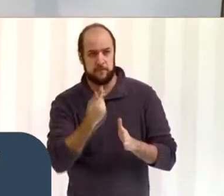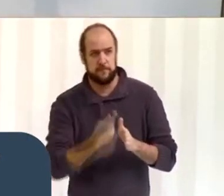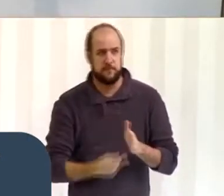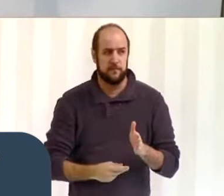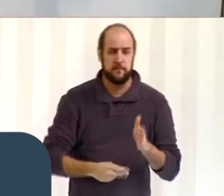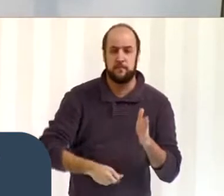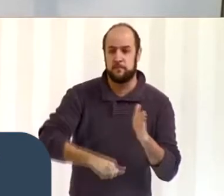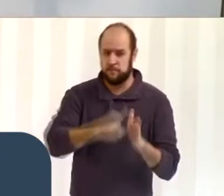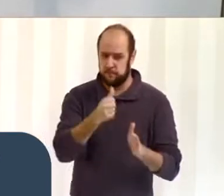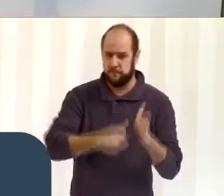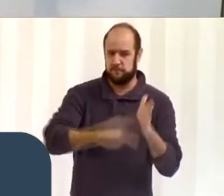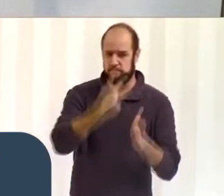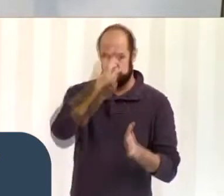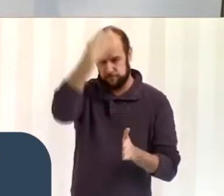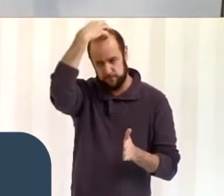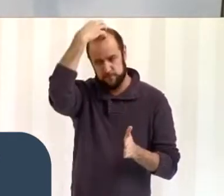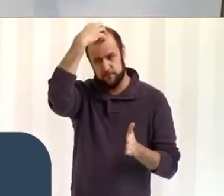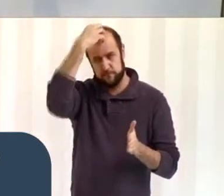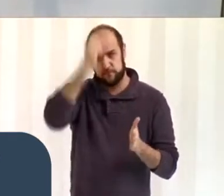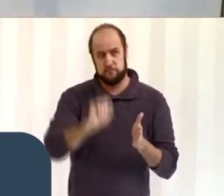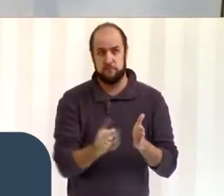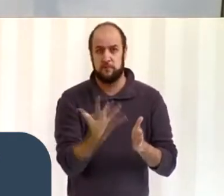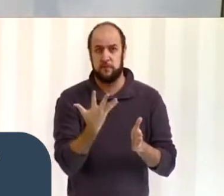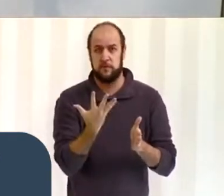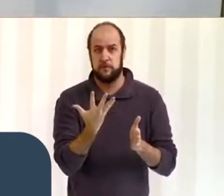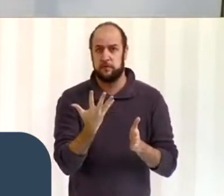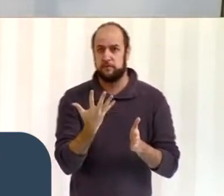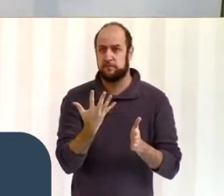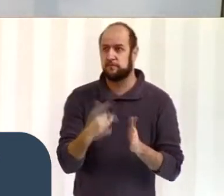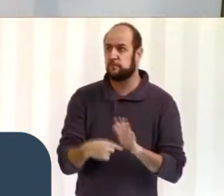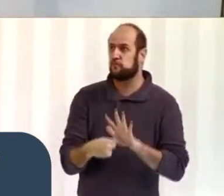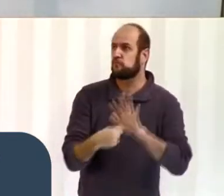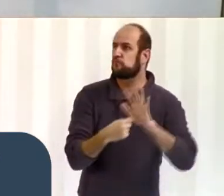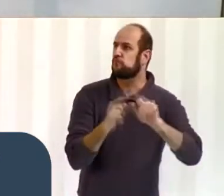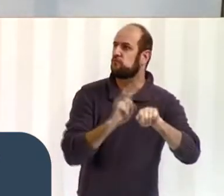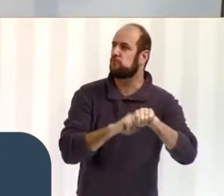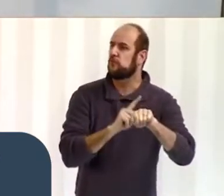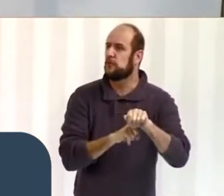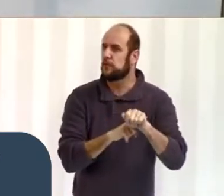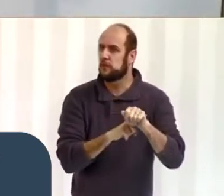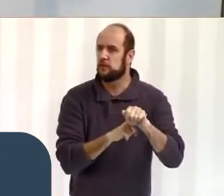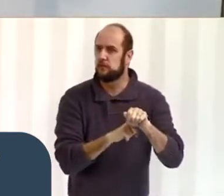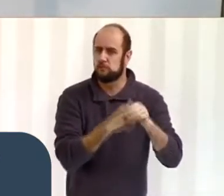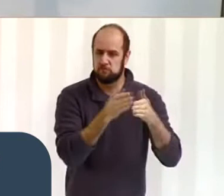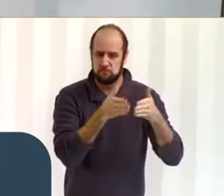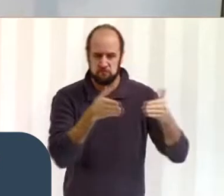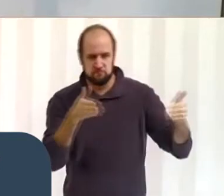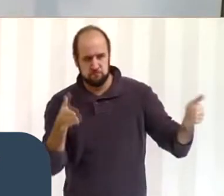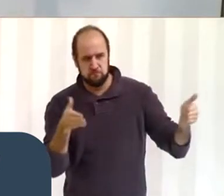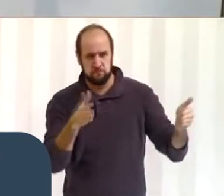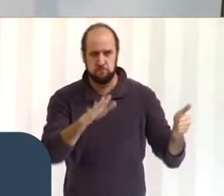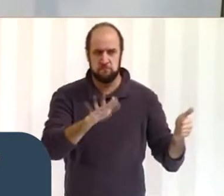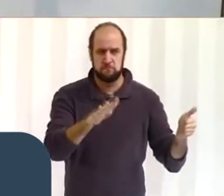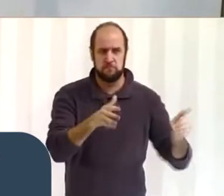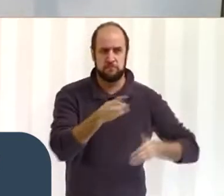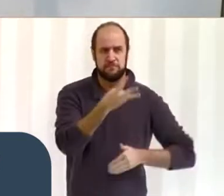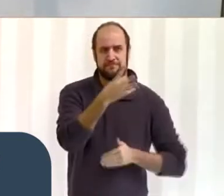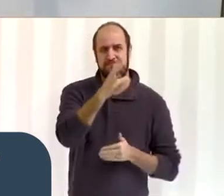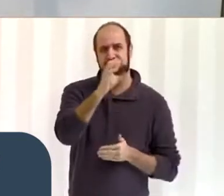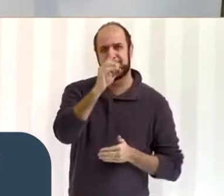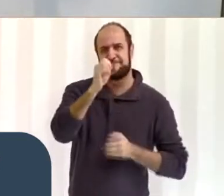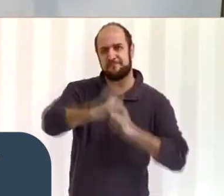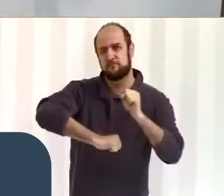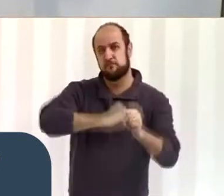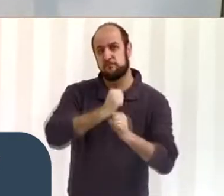livro de Reis, compreendem aí um período de pouco mais de 300